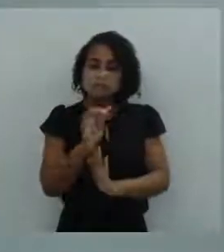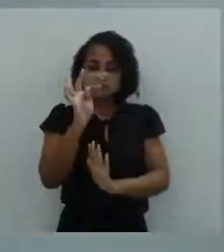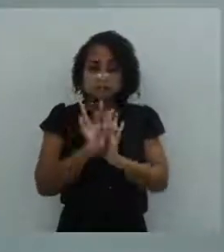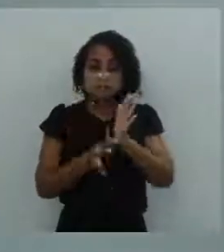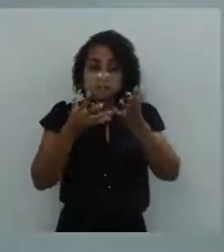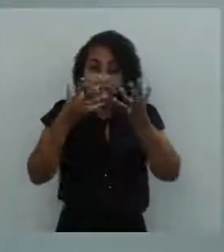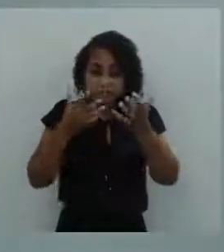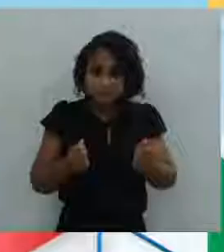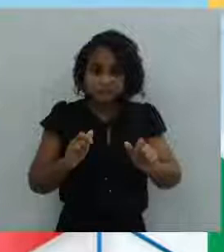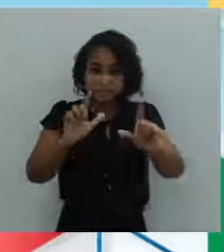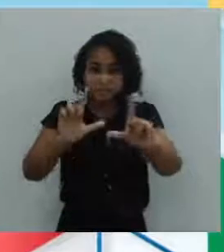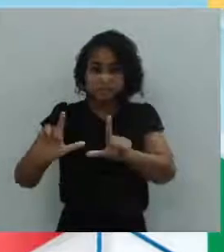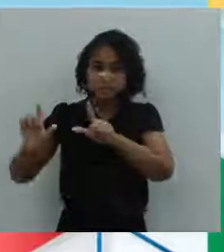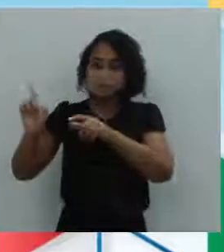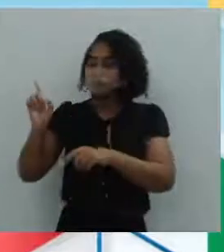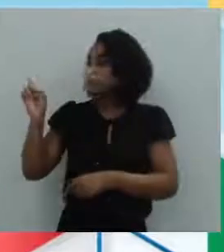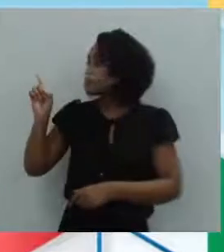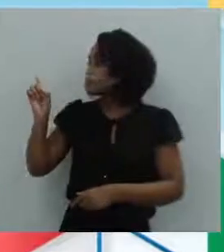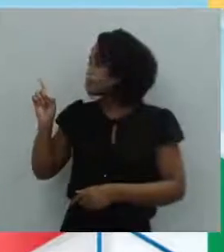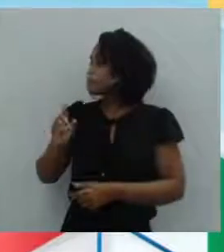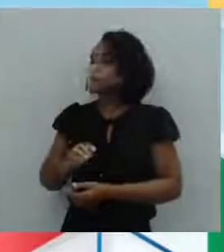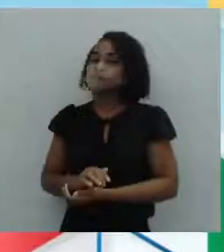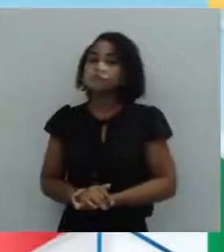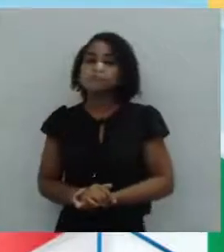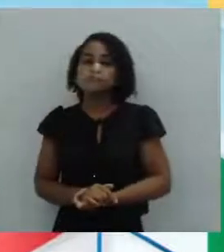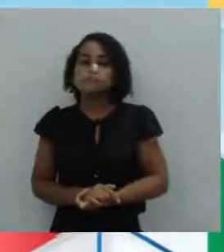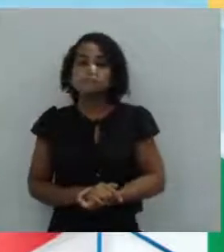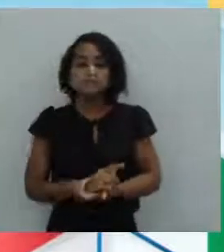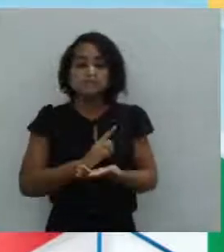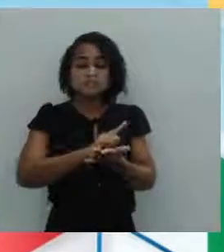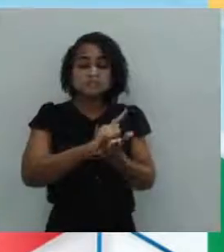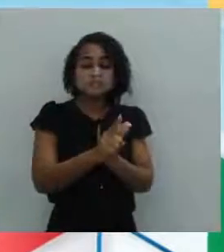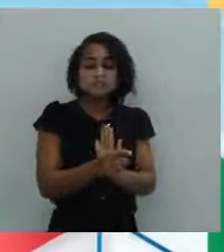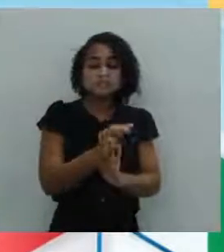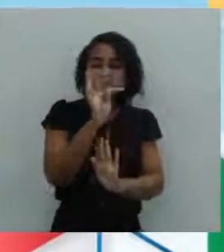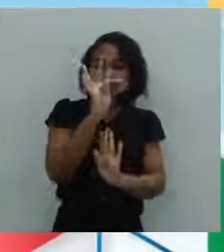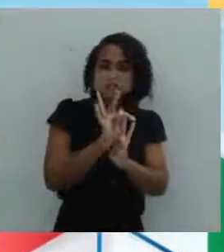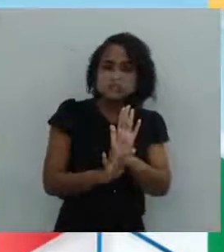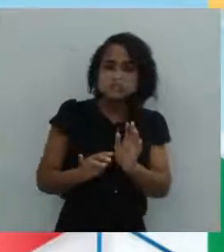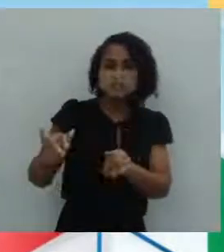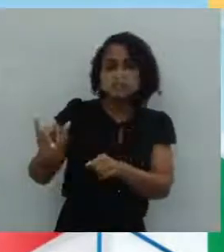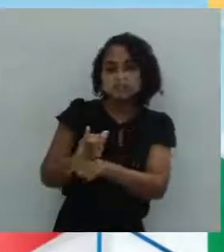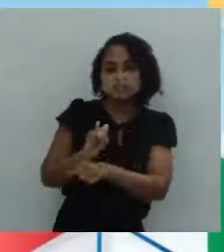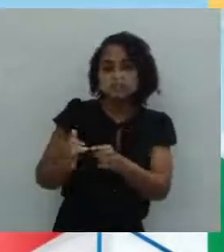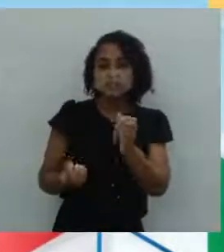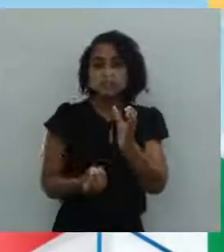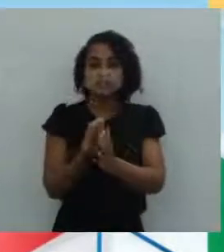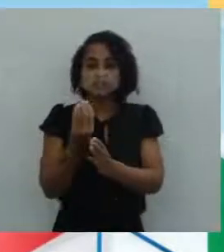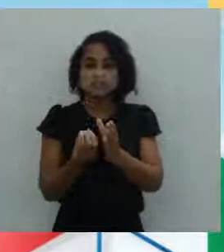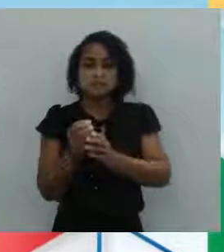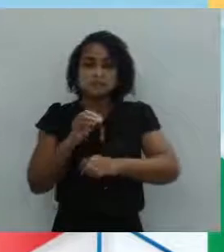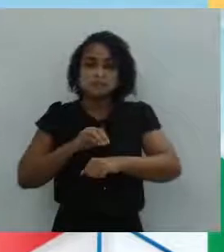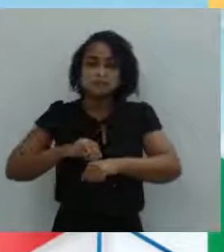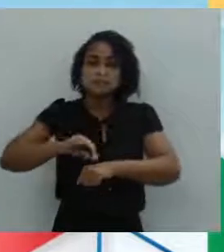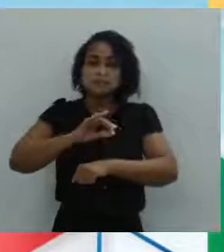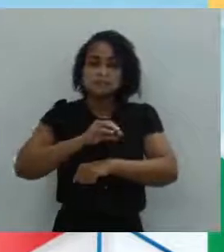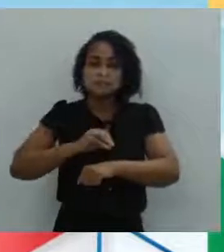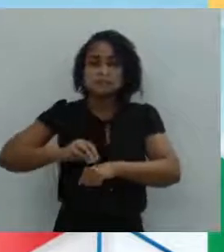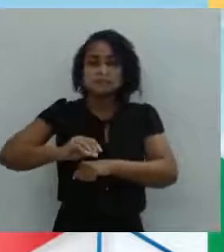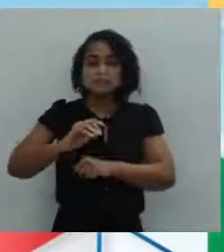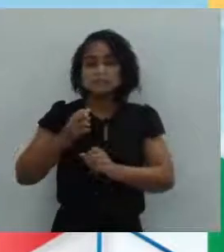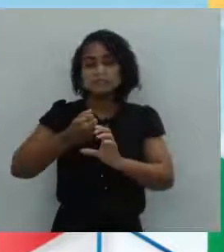textuais. Vamos para a tela? Os gêneros textuais e as condições de produção e circulação